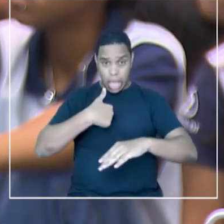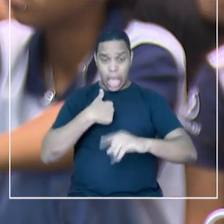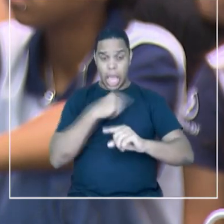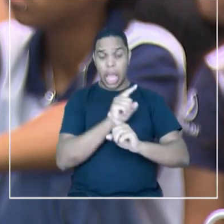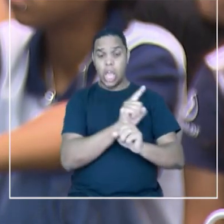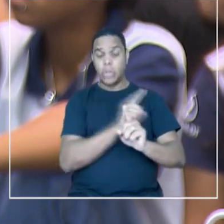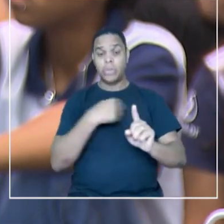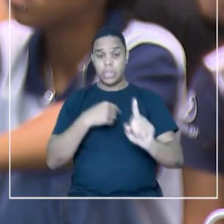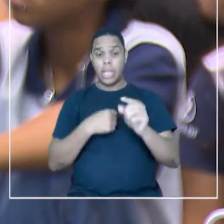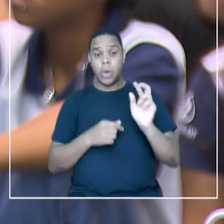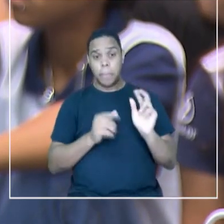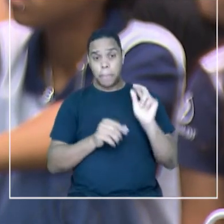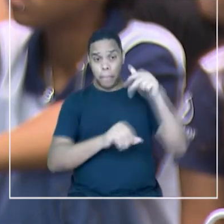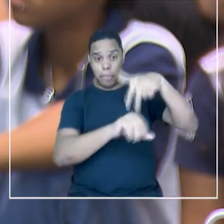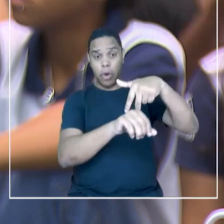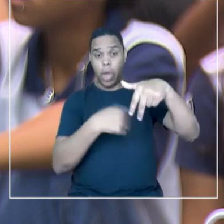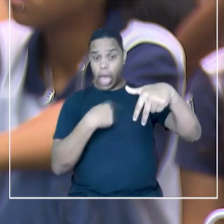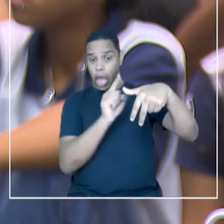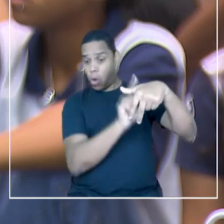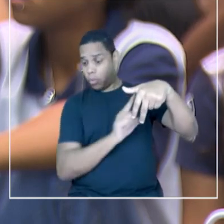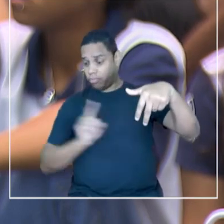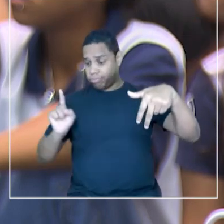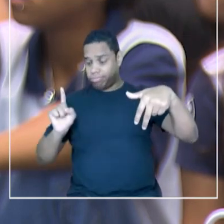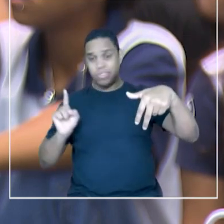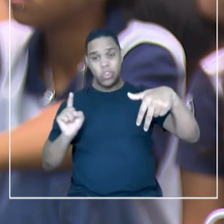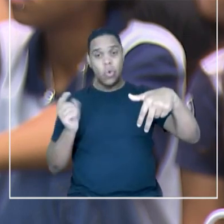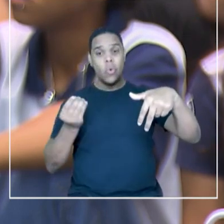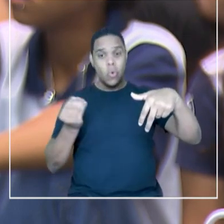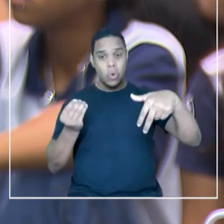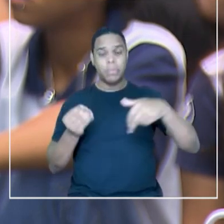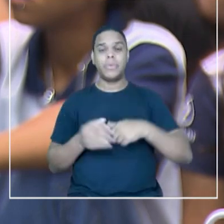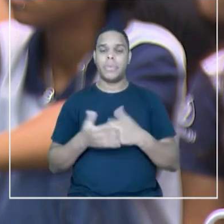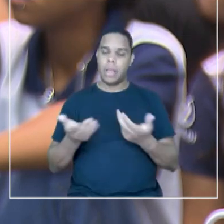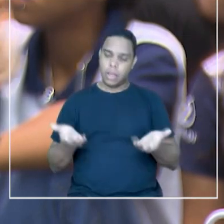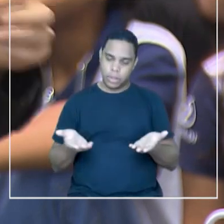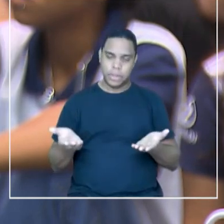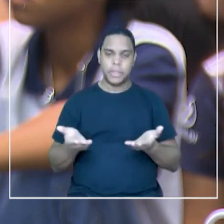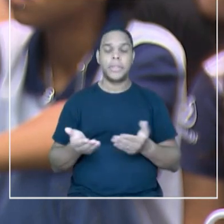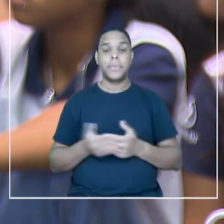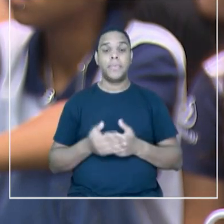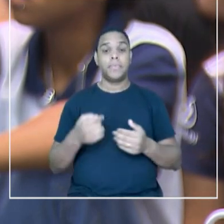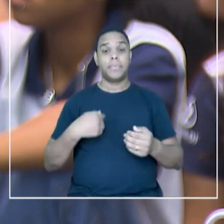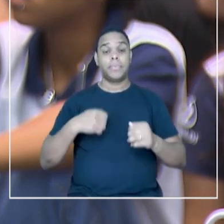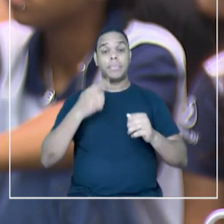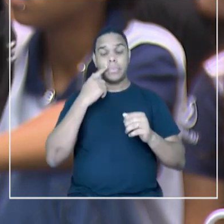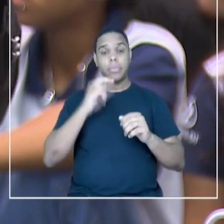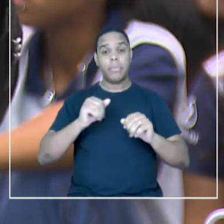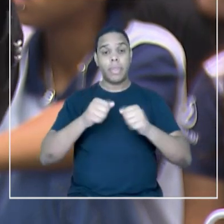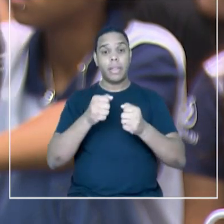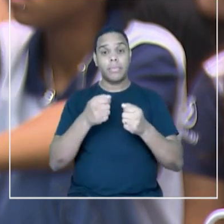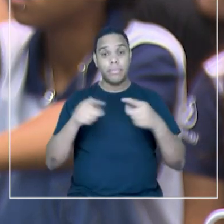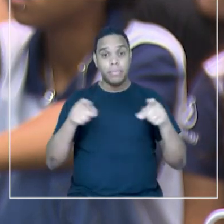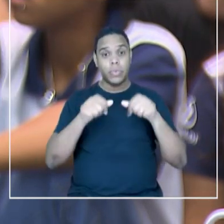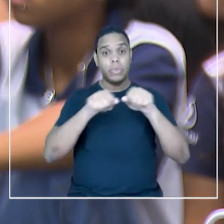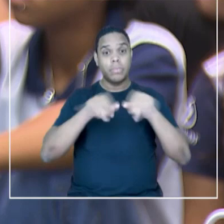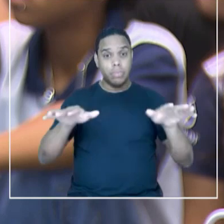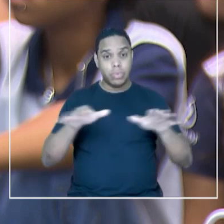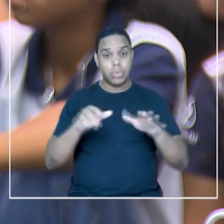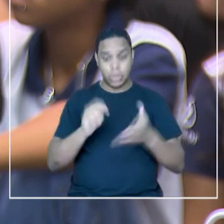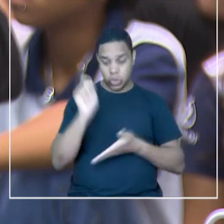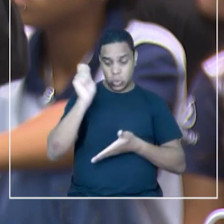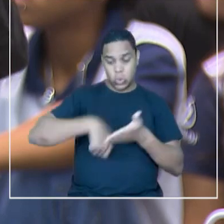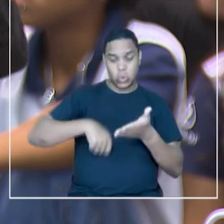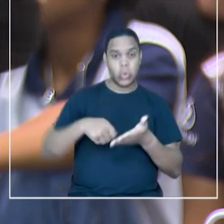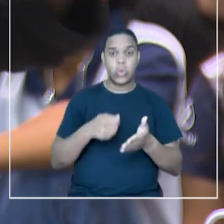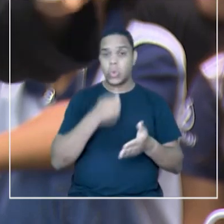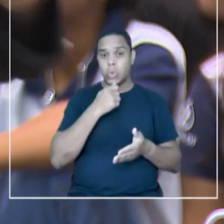fez esse evento na ONU, mas esse ano estamos fazendo de novo. E o lance agora é o quê? Estamos lançando esse álbum, mas não vai ser nem assinado por Alok.